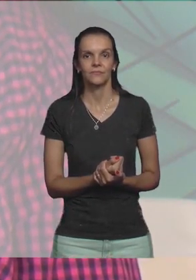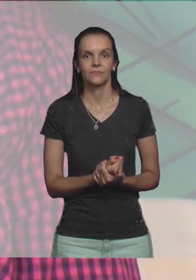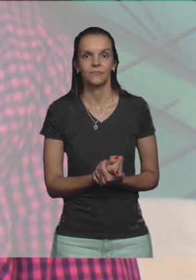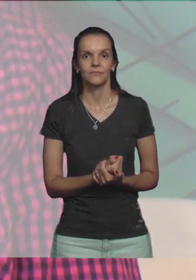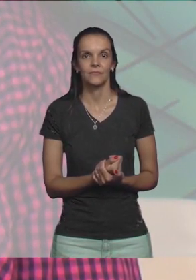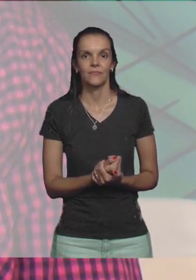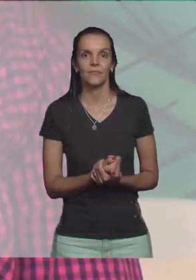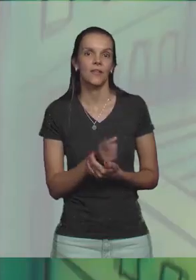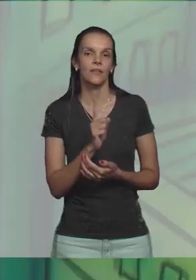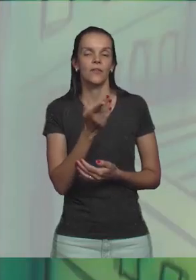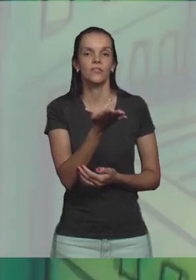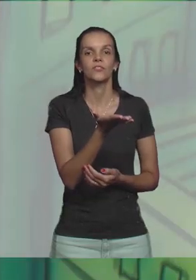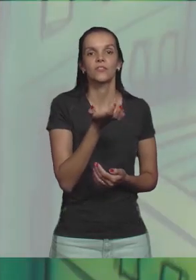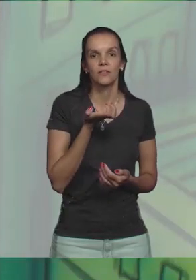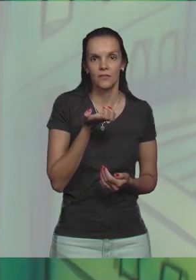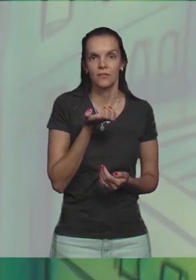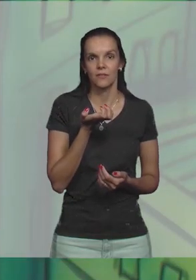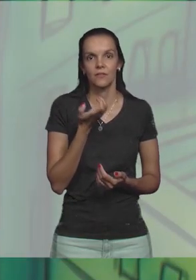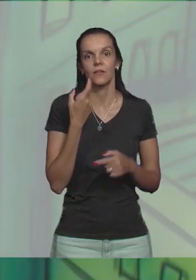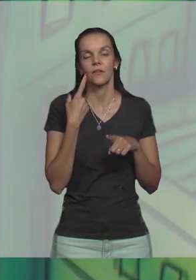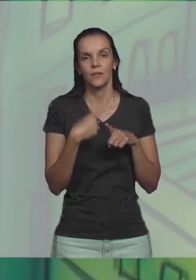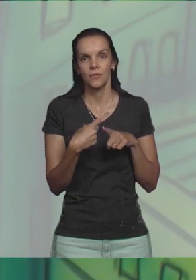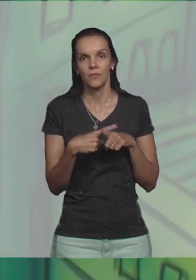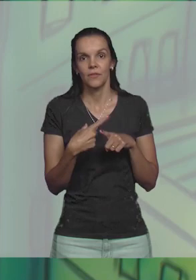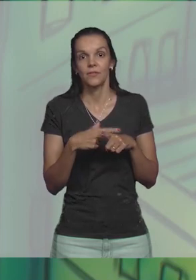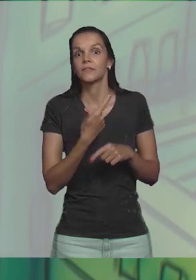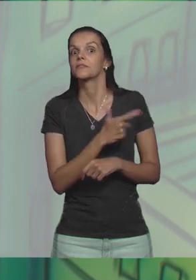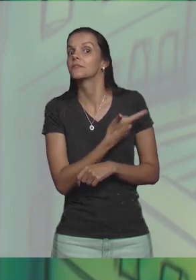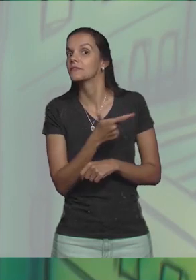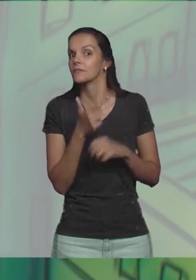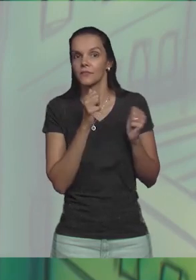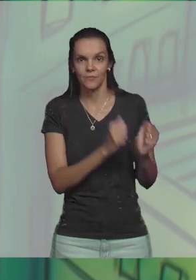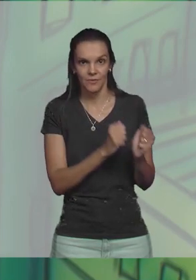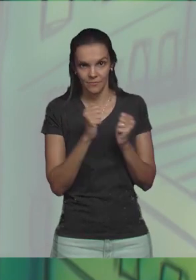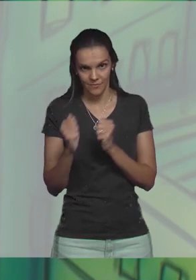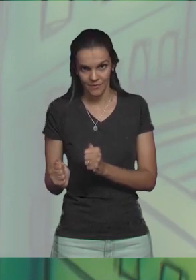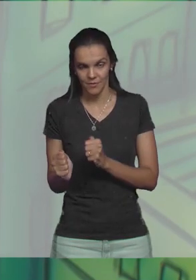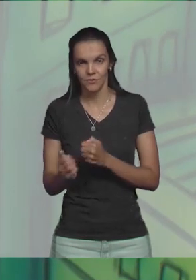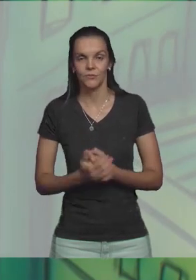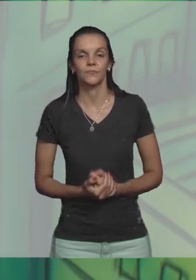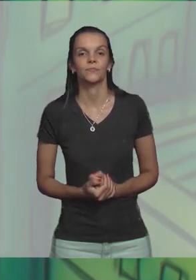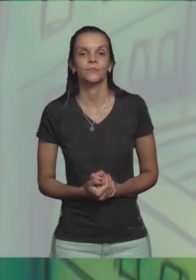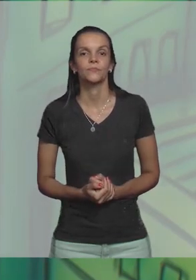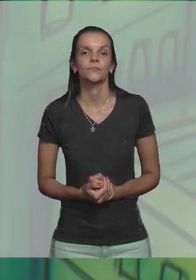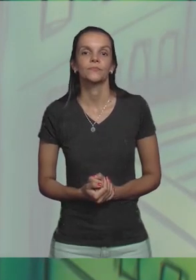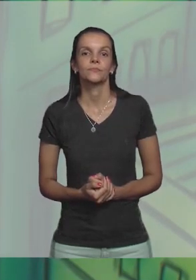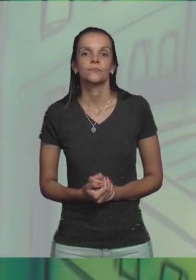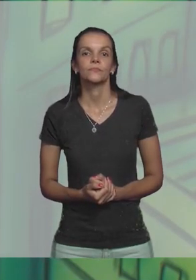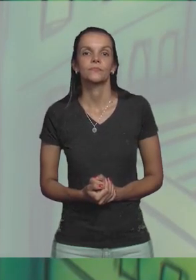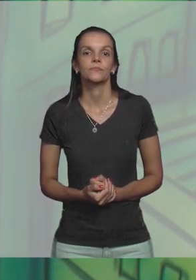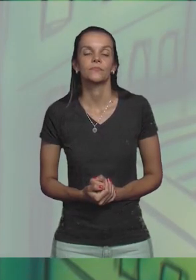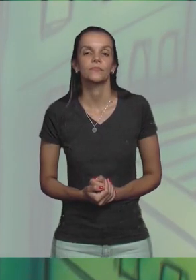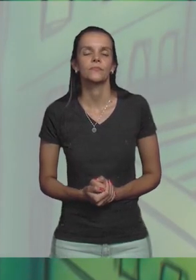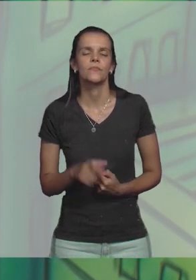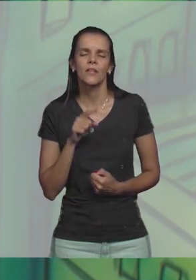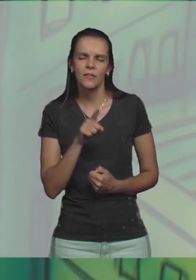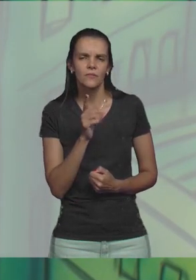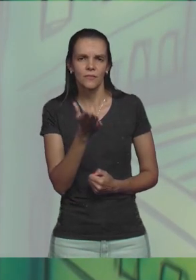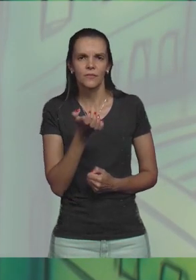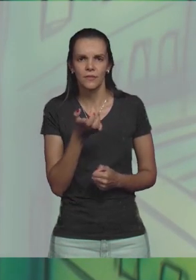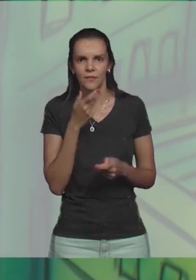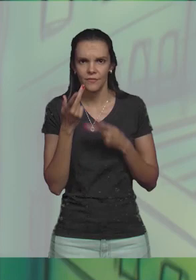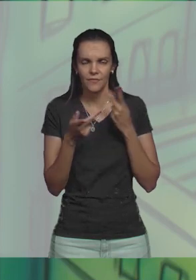é questão de querer ou não, é porque simplesmente não há possibilidade, né? Isso eu quero ver com vocês,